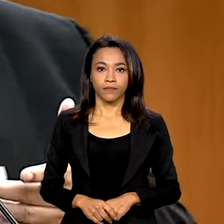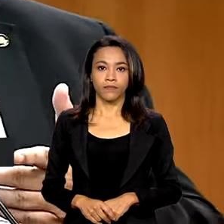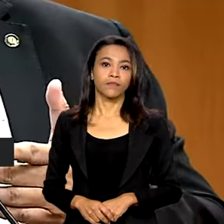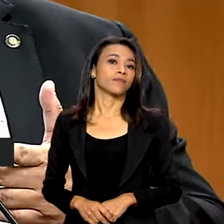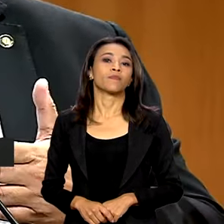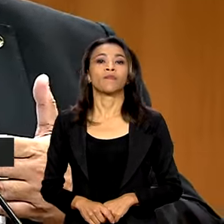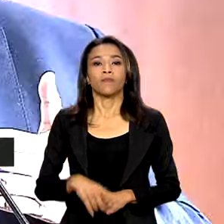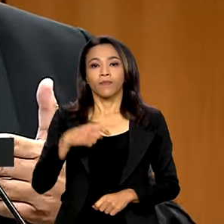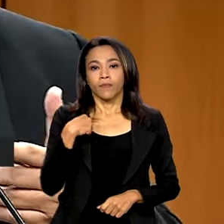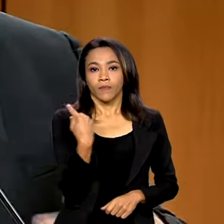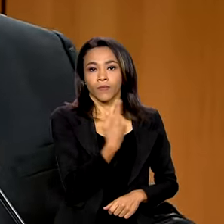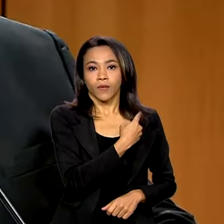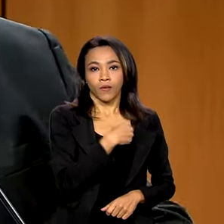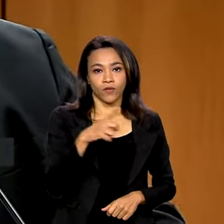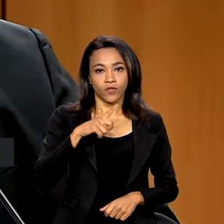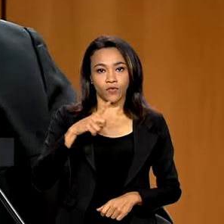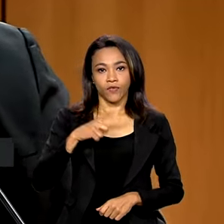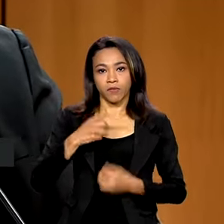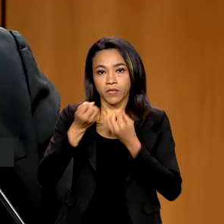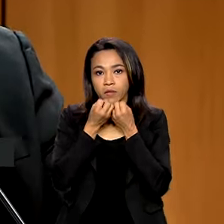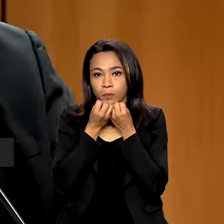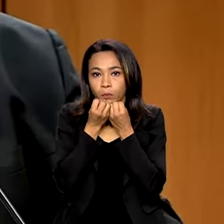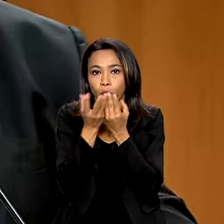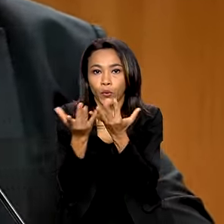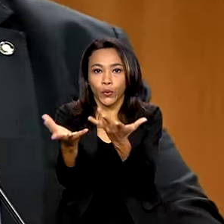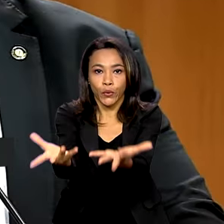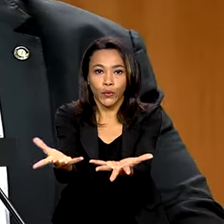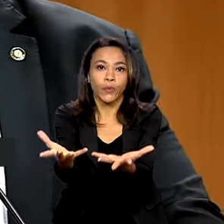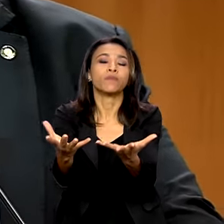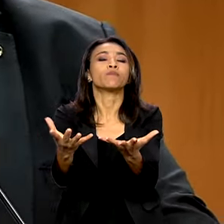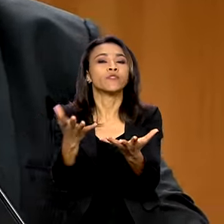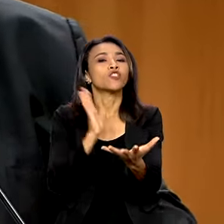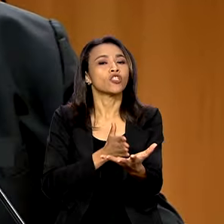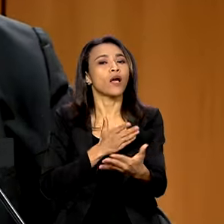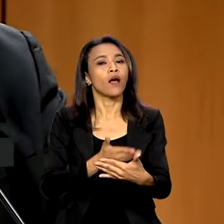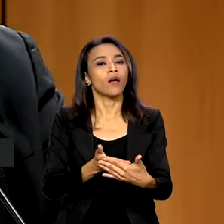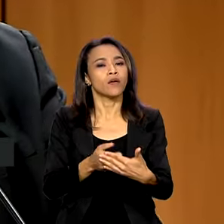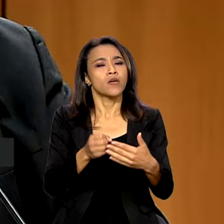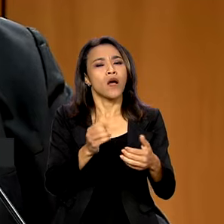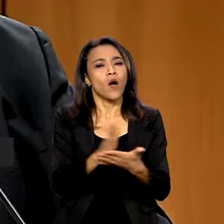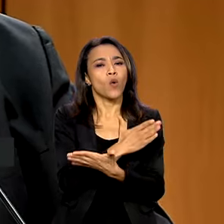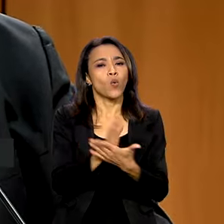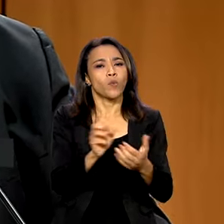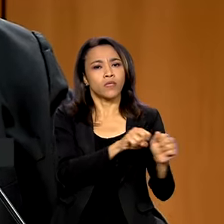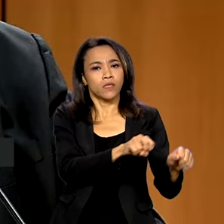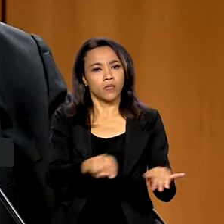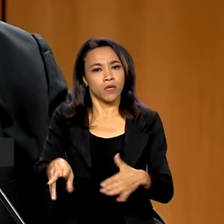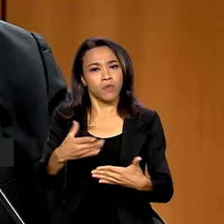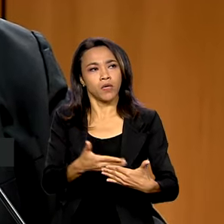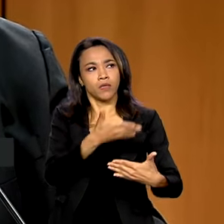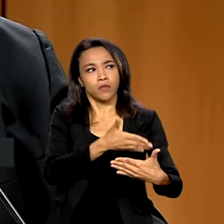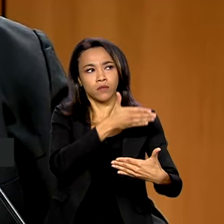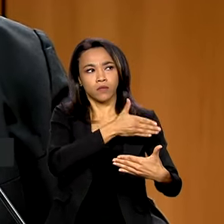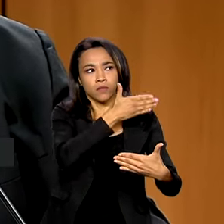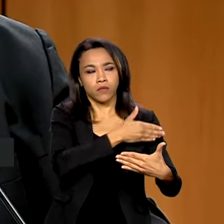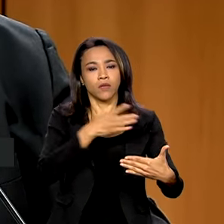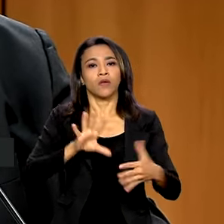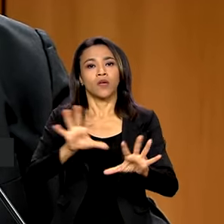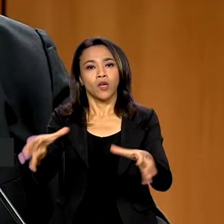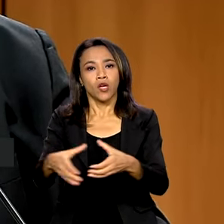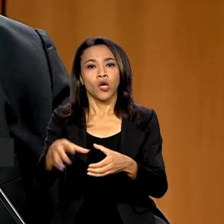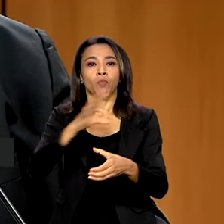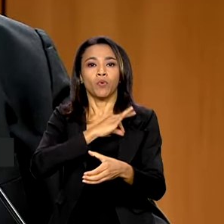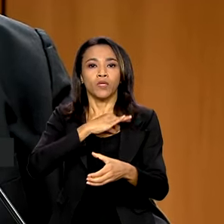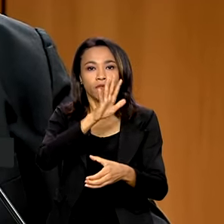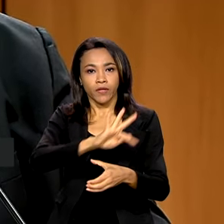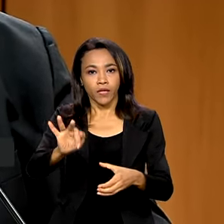Nós tivemos essa delação premiada sendo trabalhada durante algumas semanas pela Polícia Penal Federal, pelo